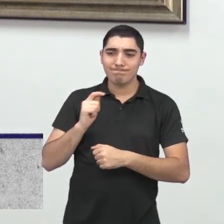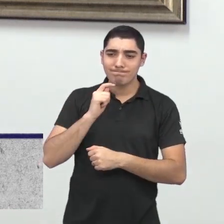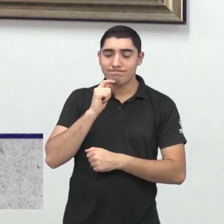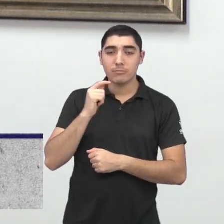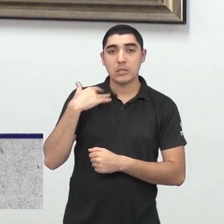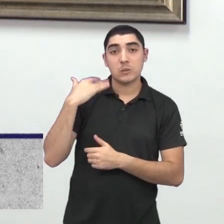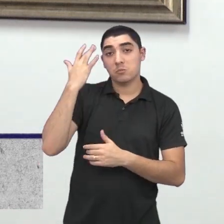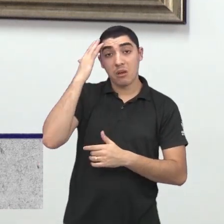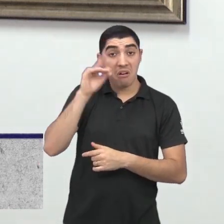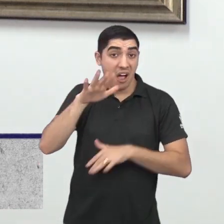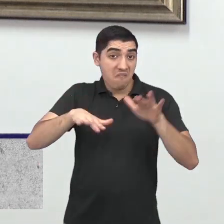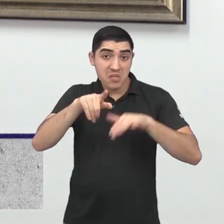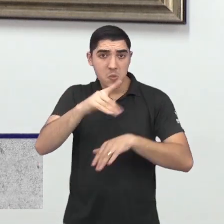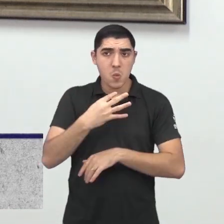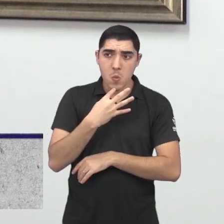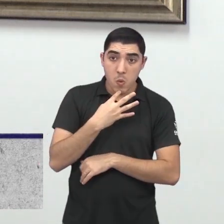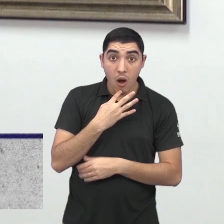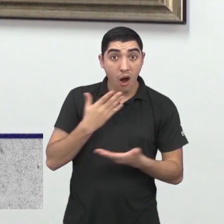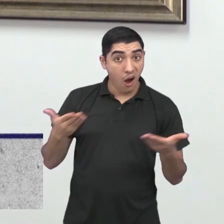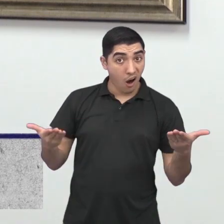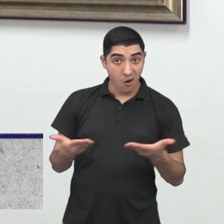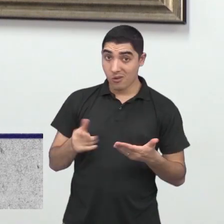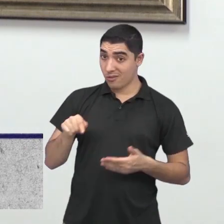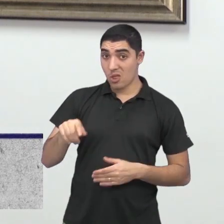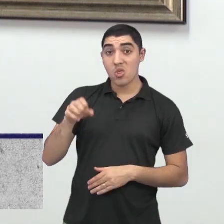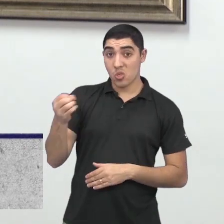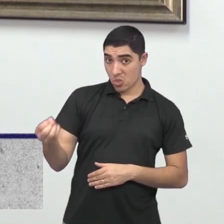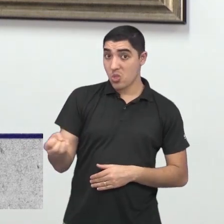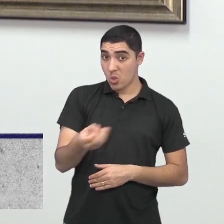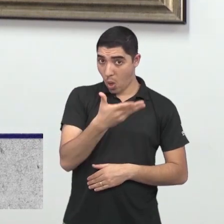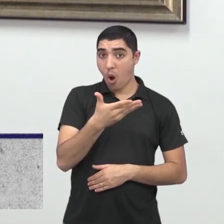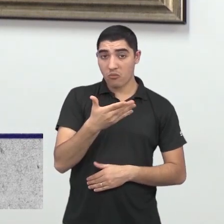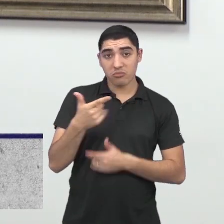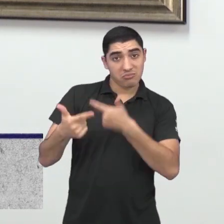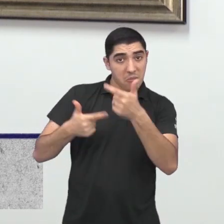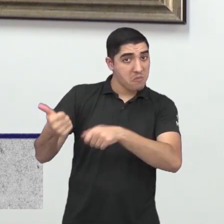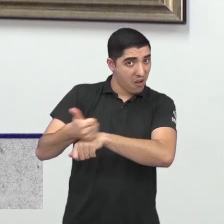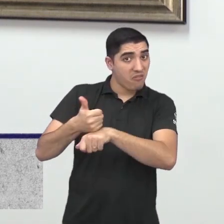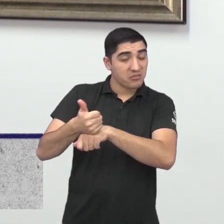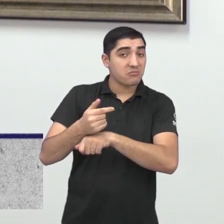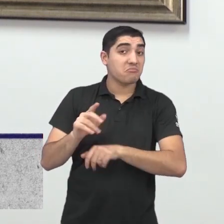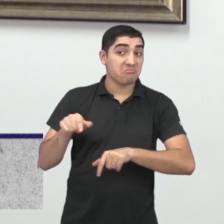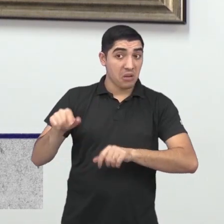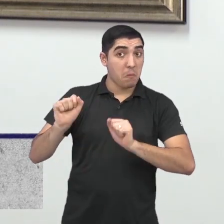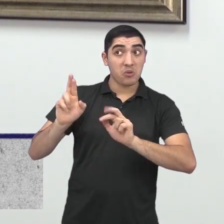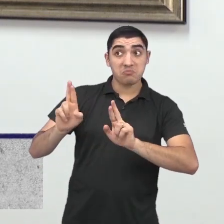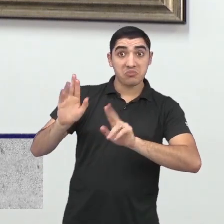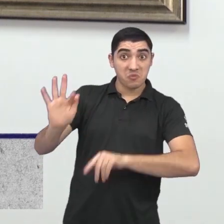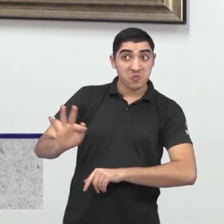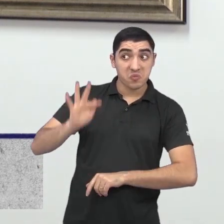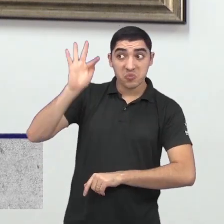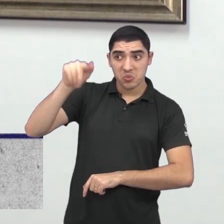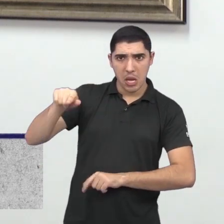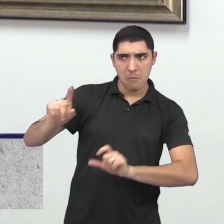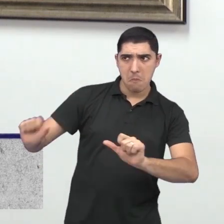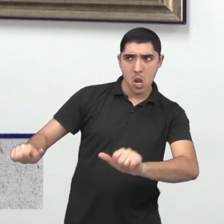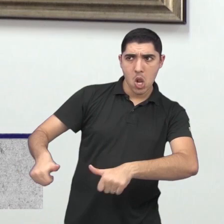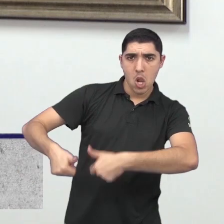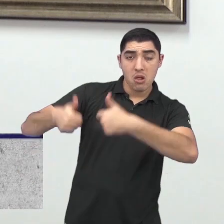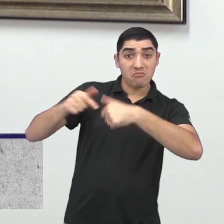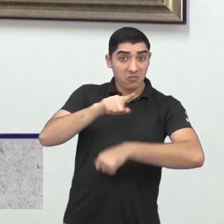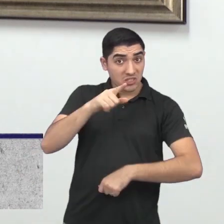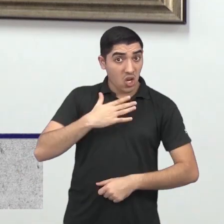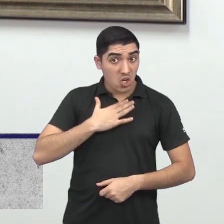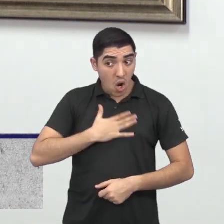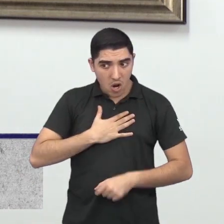que profissão seguir, de repente não conhece essa área, olha só, gente, é uma área promissora. Por que não? Talvez, se você tem familiaridade com o